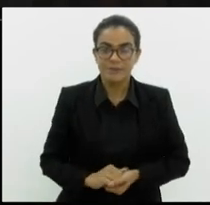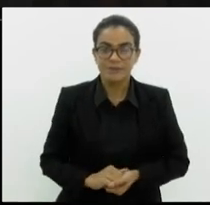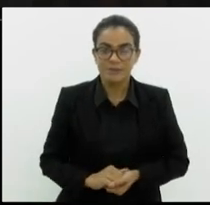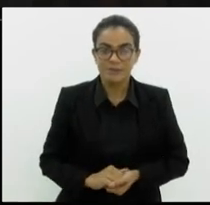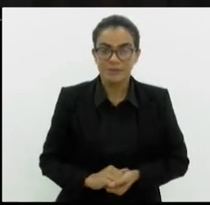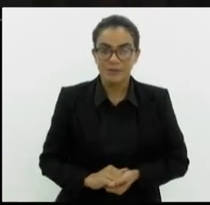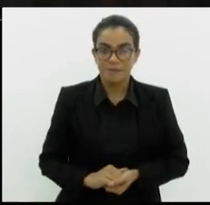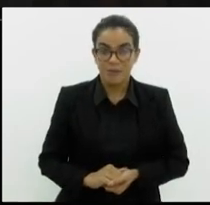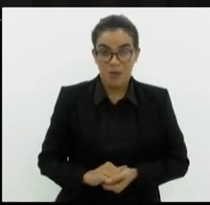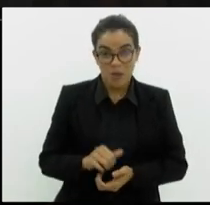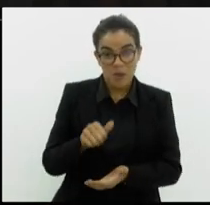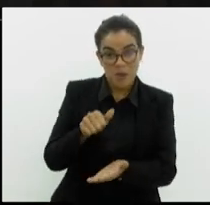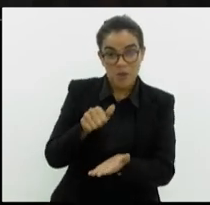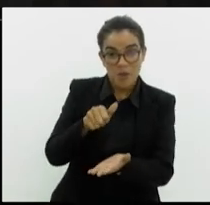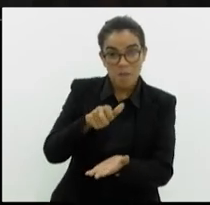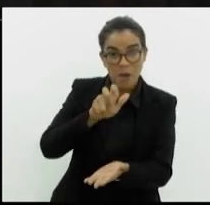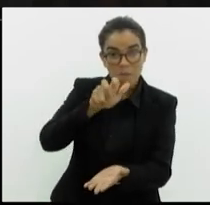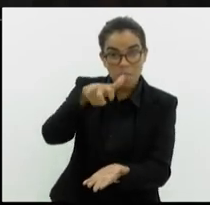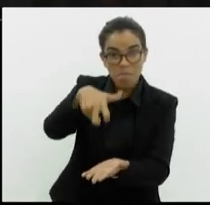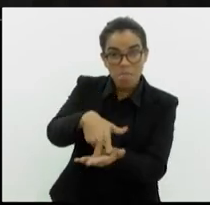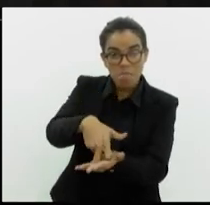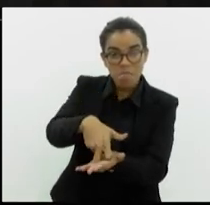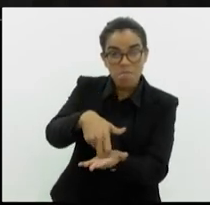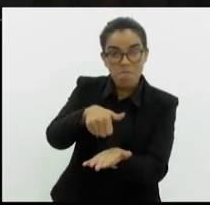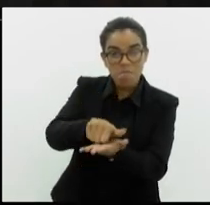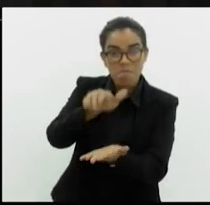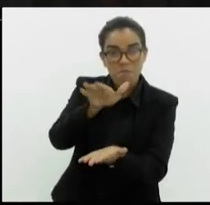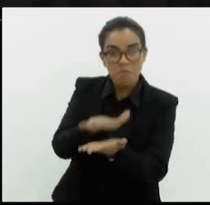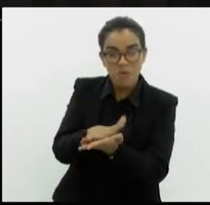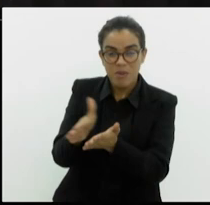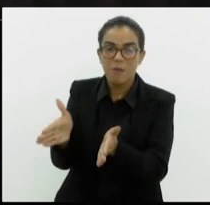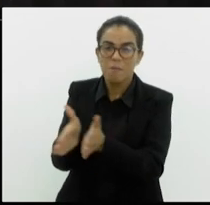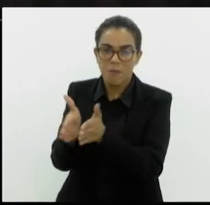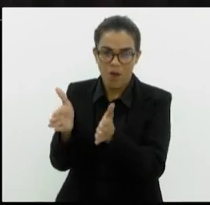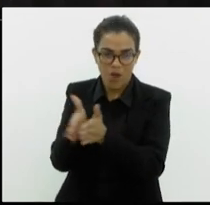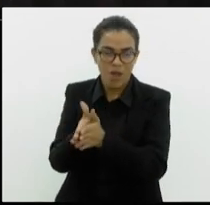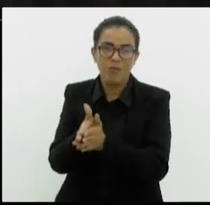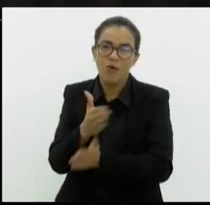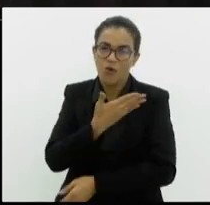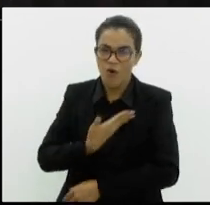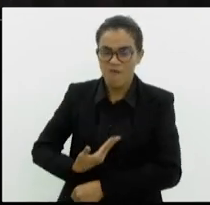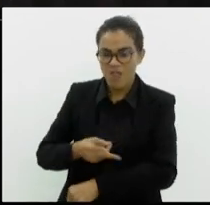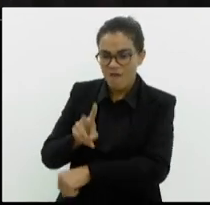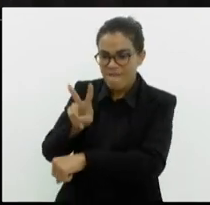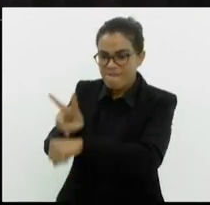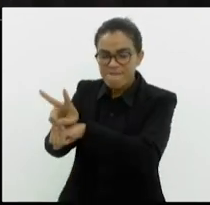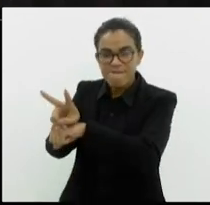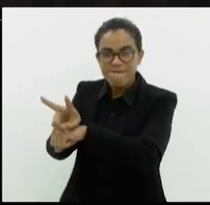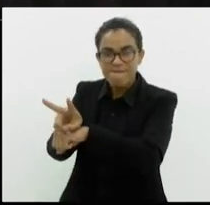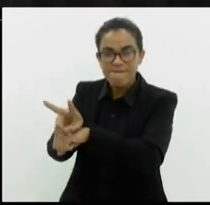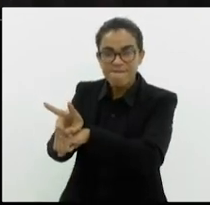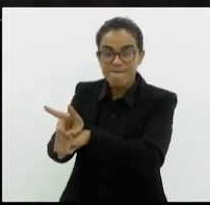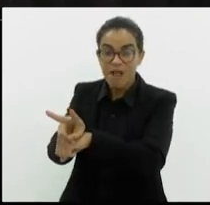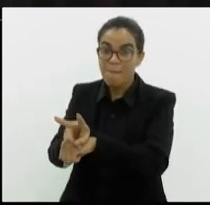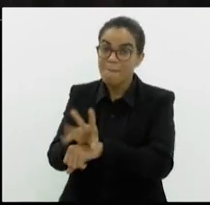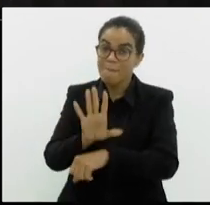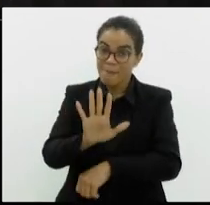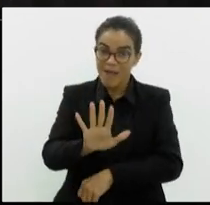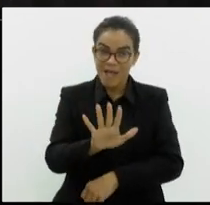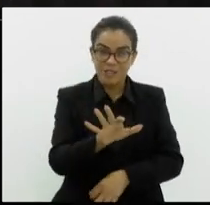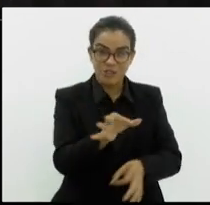para punir os mais pobres, o governo é vigilante. quando é para fazer